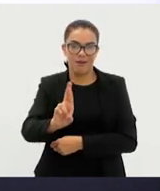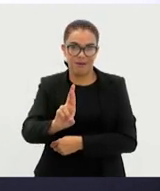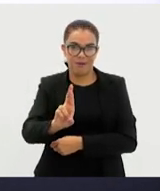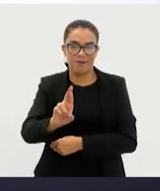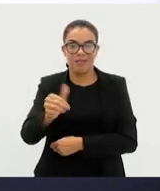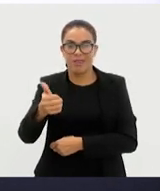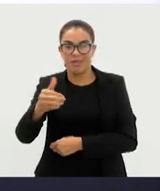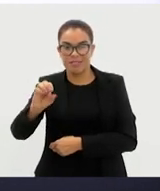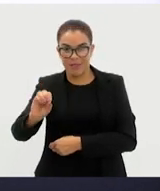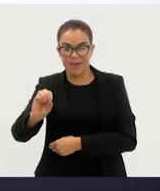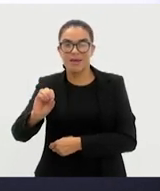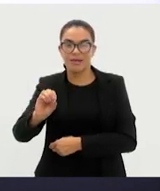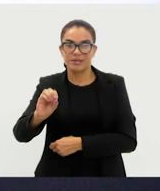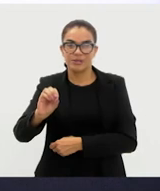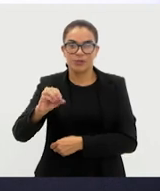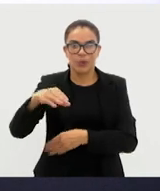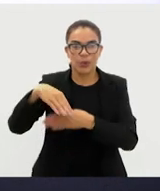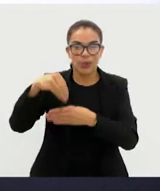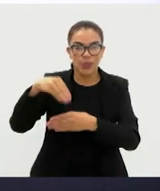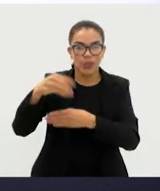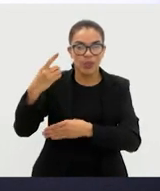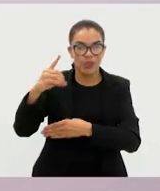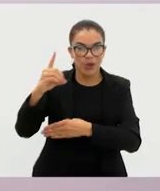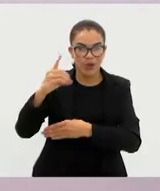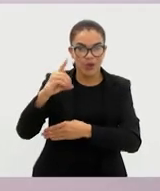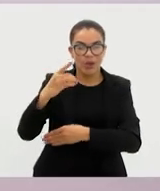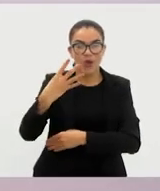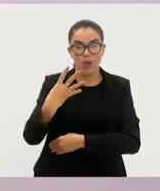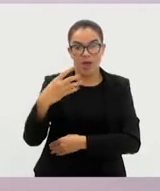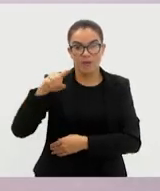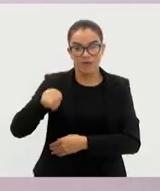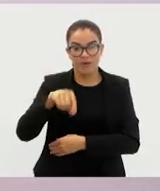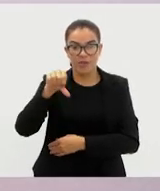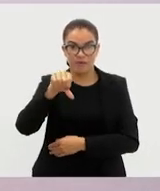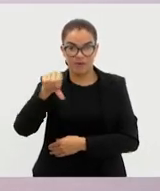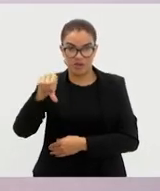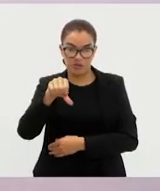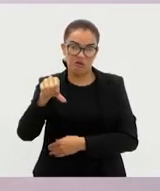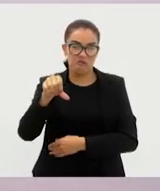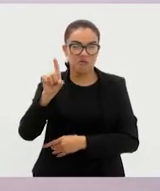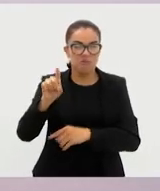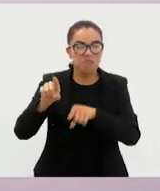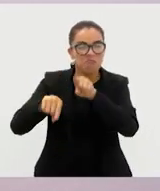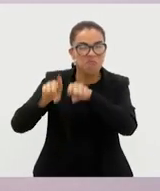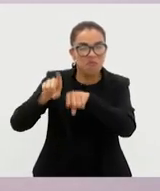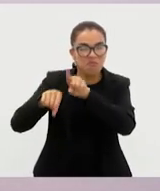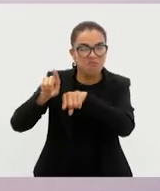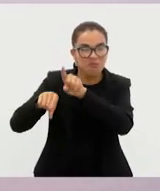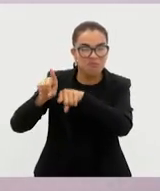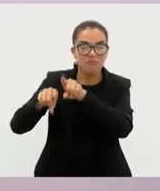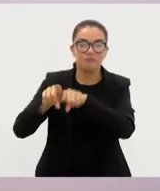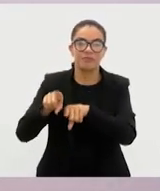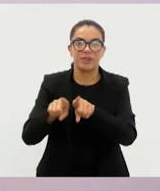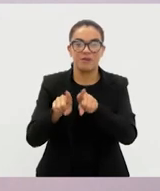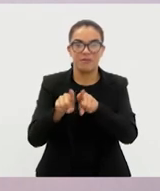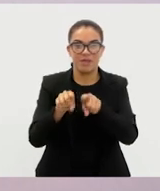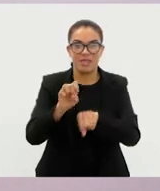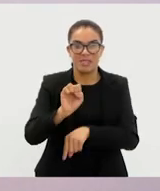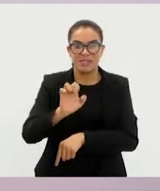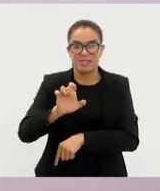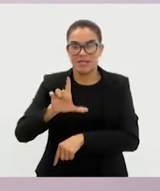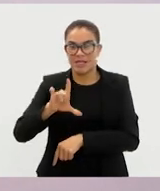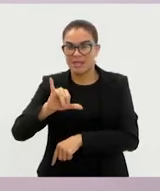R$ 5,10 reais por dólar, acabamos fechando ali em 4,99, uma pequena variação. A taxa Selic, que é uma variável bastante